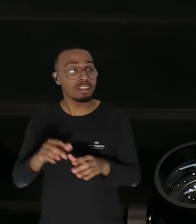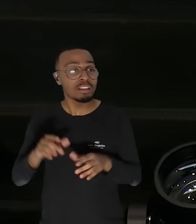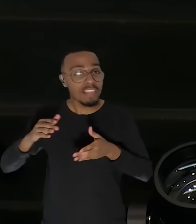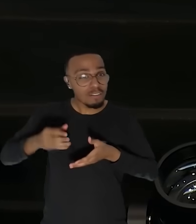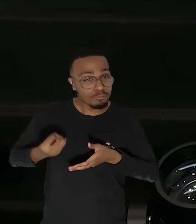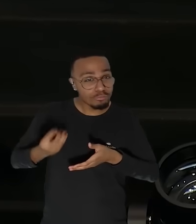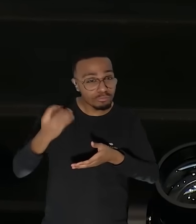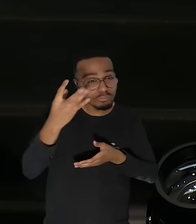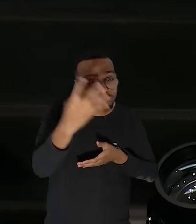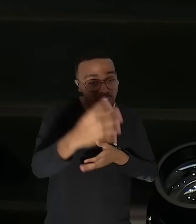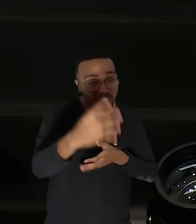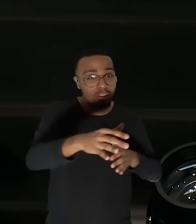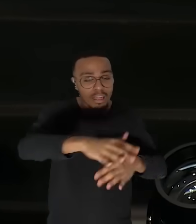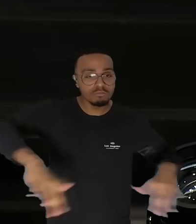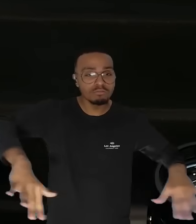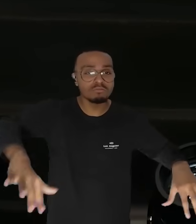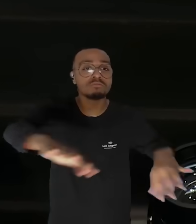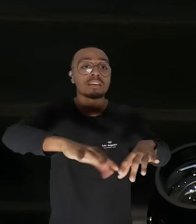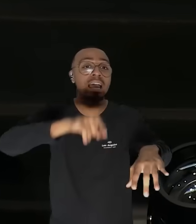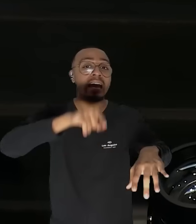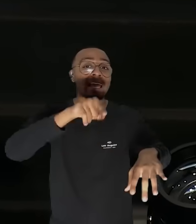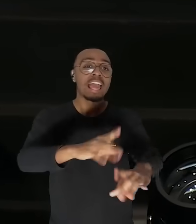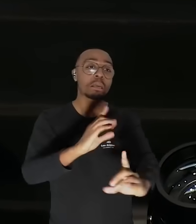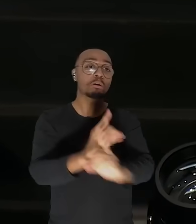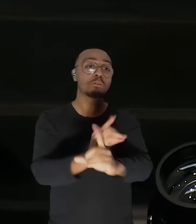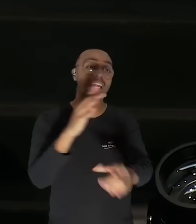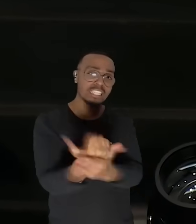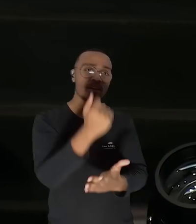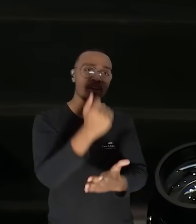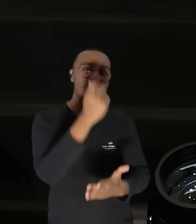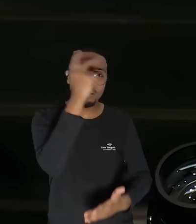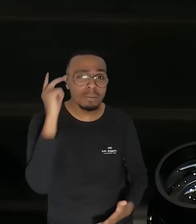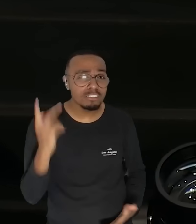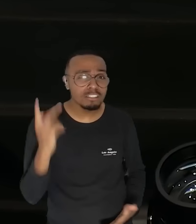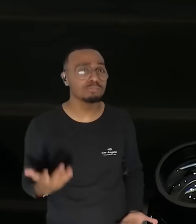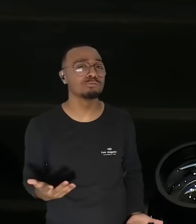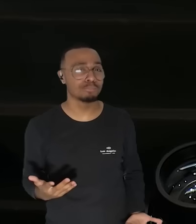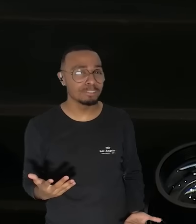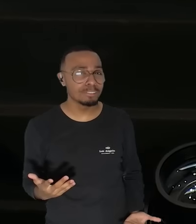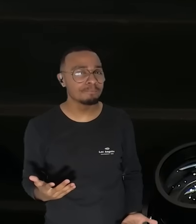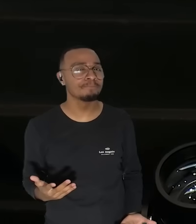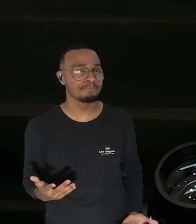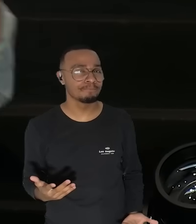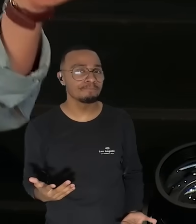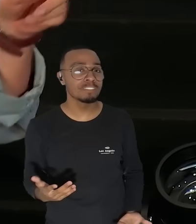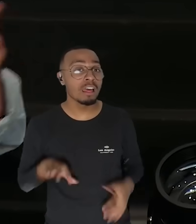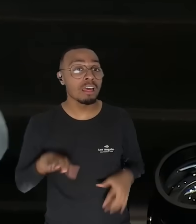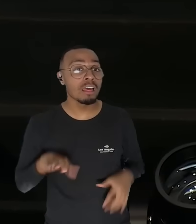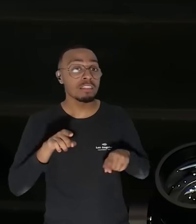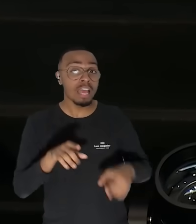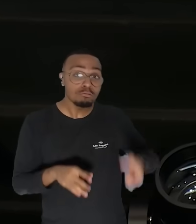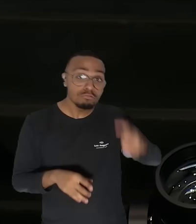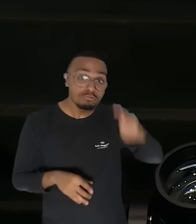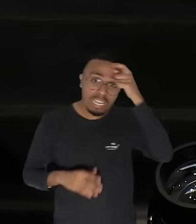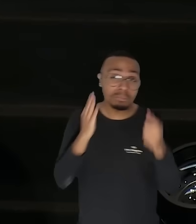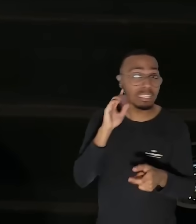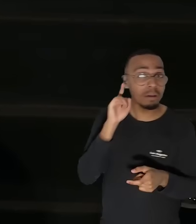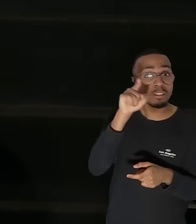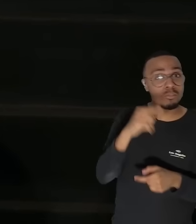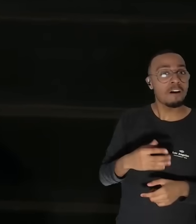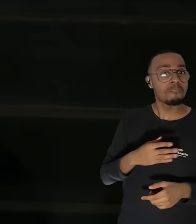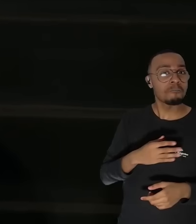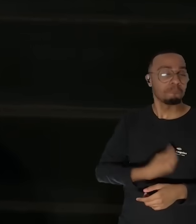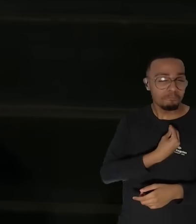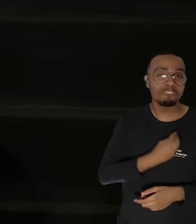que Deus está construindo na sua vida. O diabo sabe porque Jesus, depois de pregar o dia inteiro, queria atravessar para outra margem. O